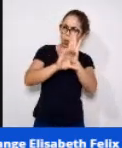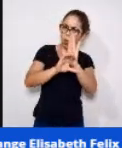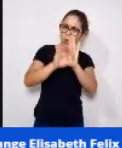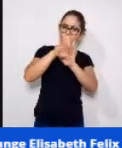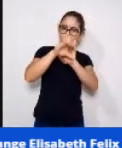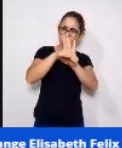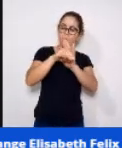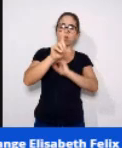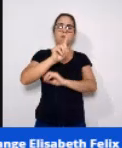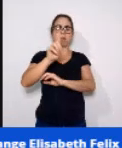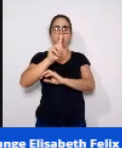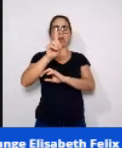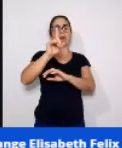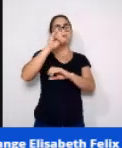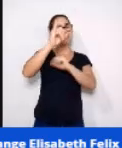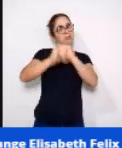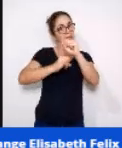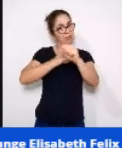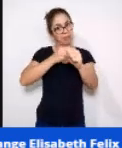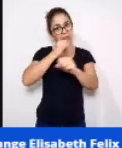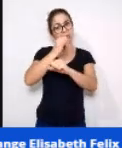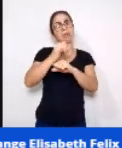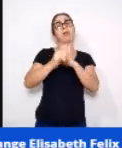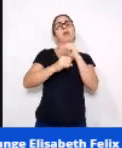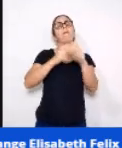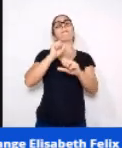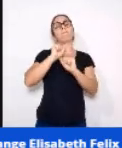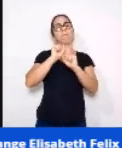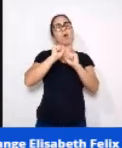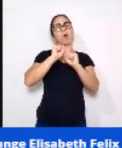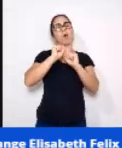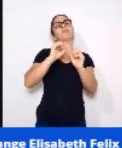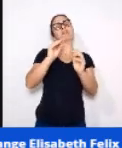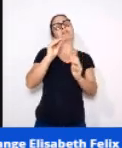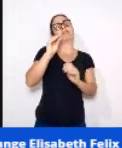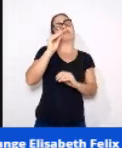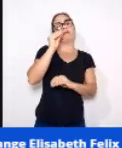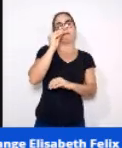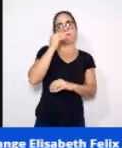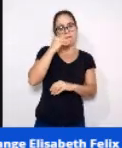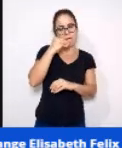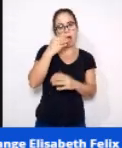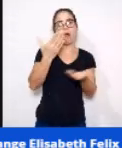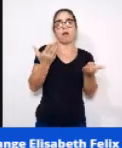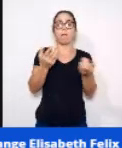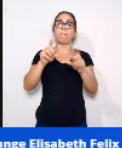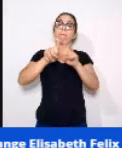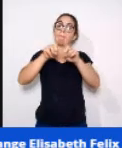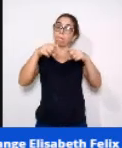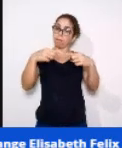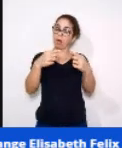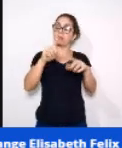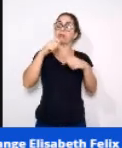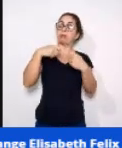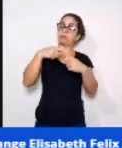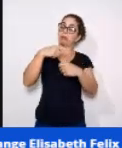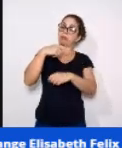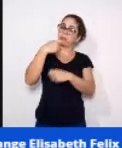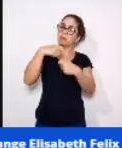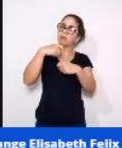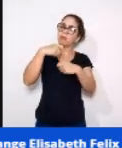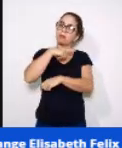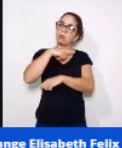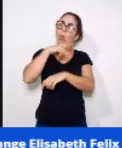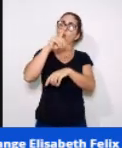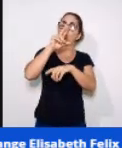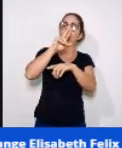pelo menos ali existe um crivo, existe um cuidado maior em relação aos vídeos que são que